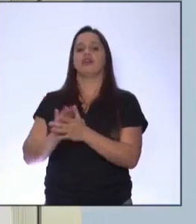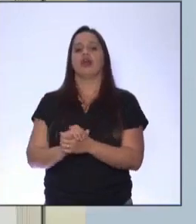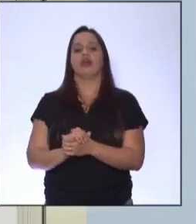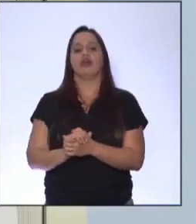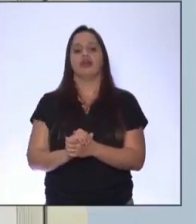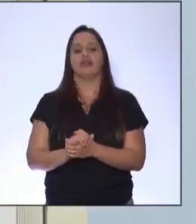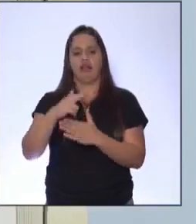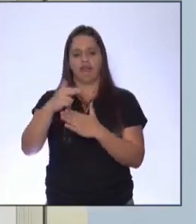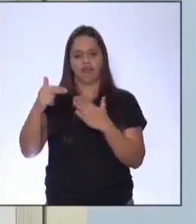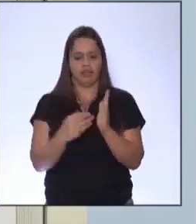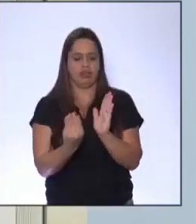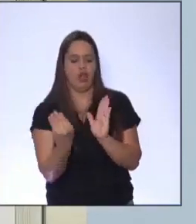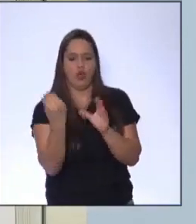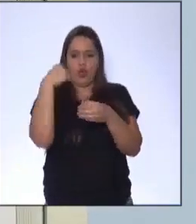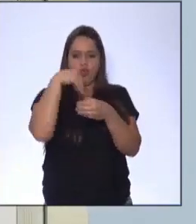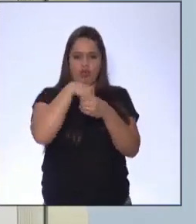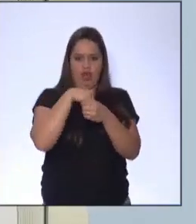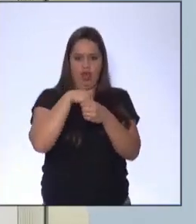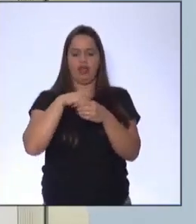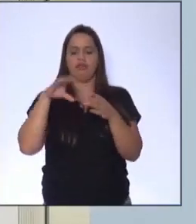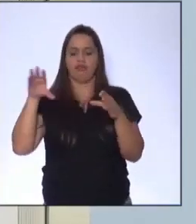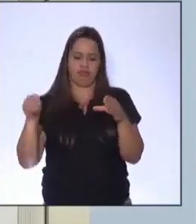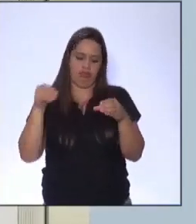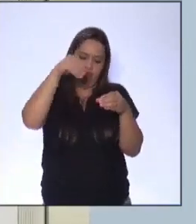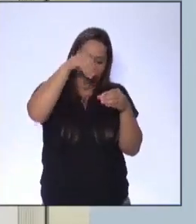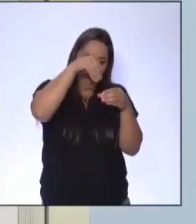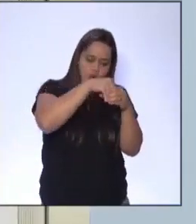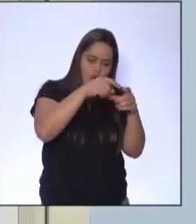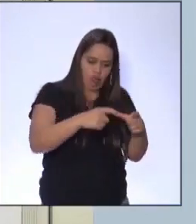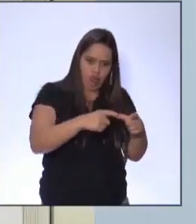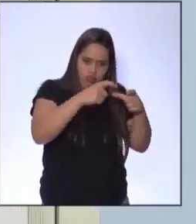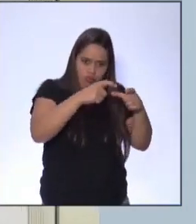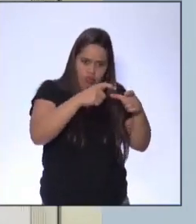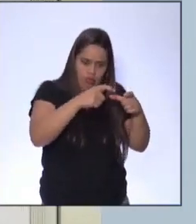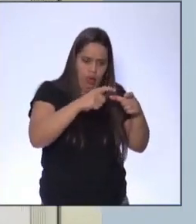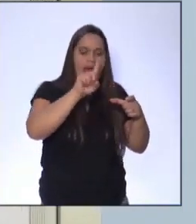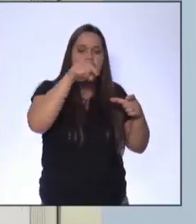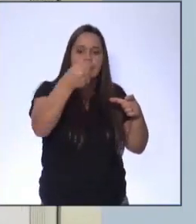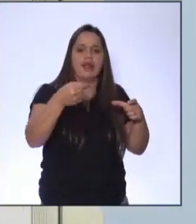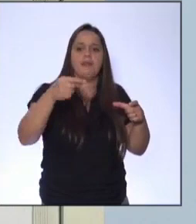aqui dentro, o coador. Você vai pôr o pó de café.